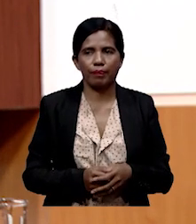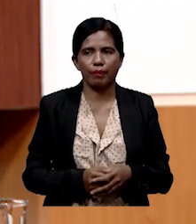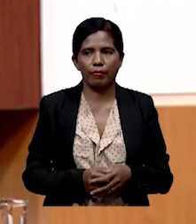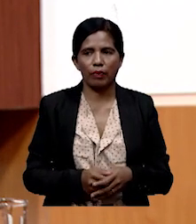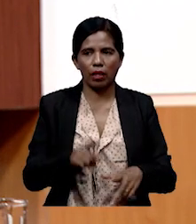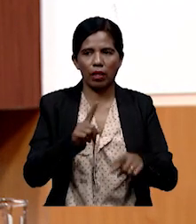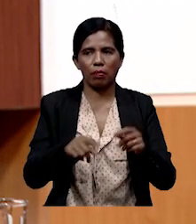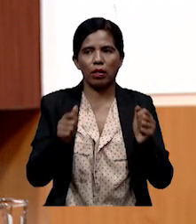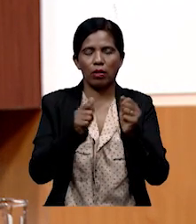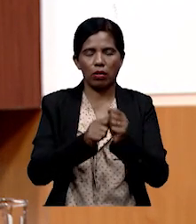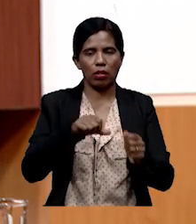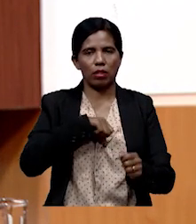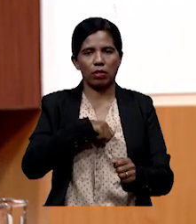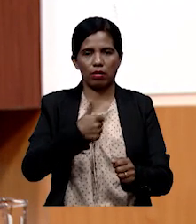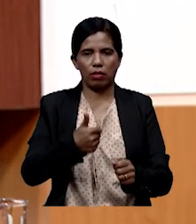Labele maior arrogância.